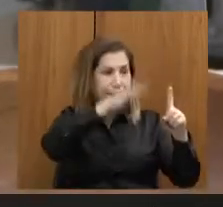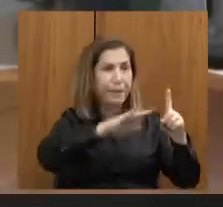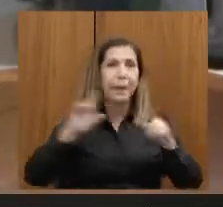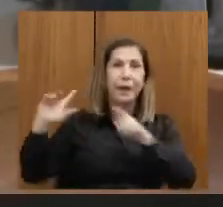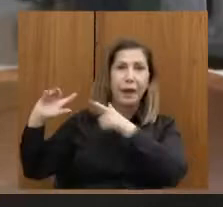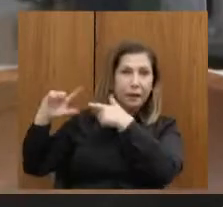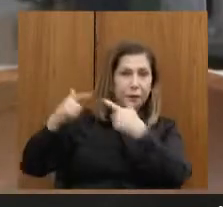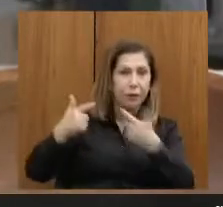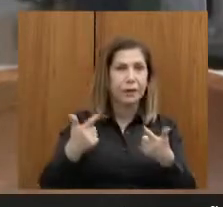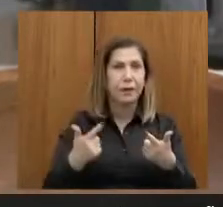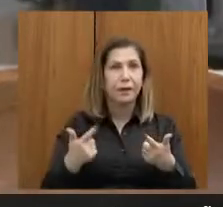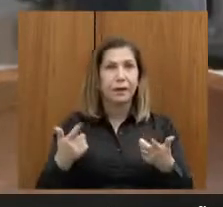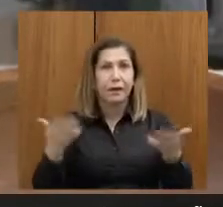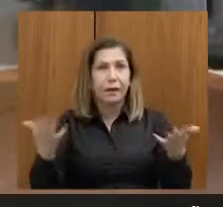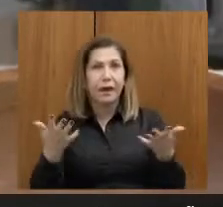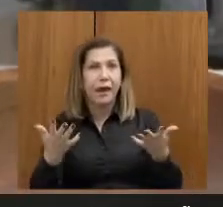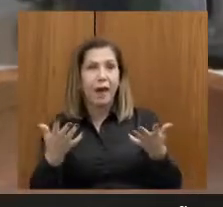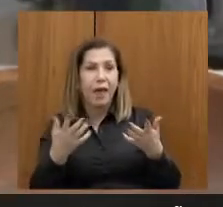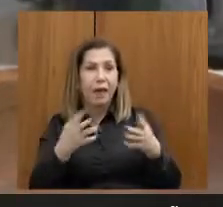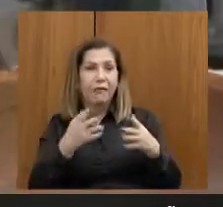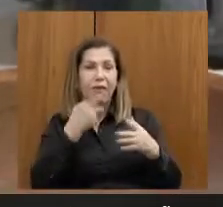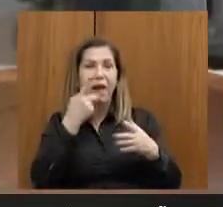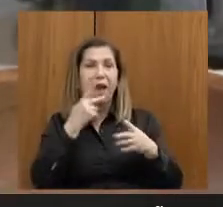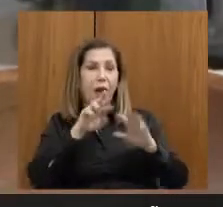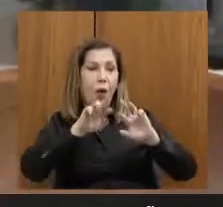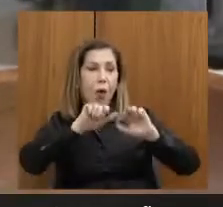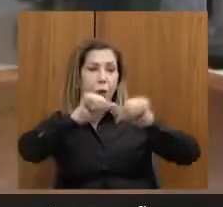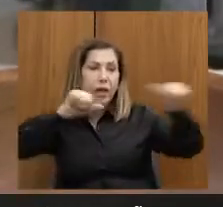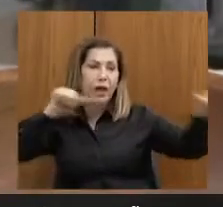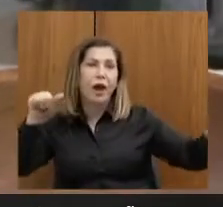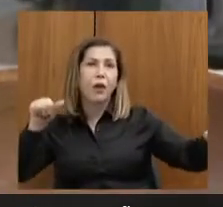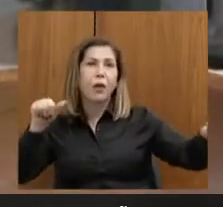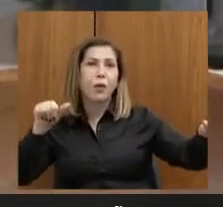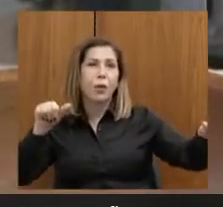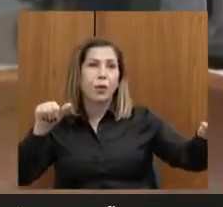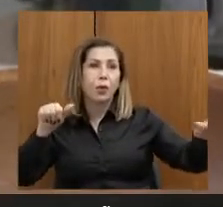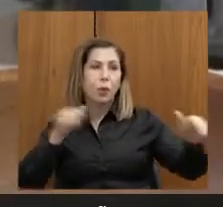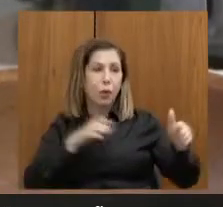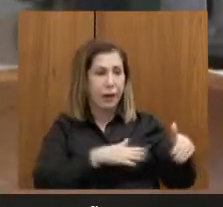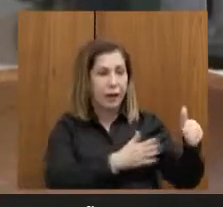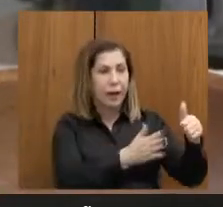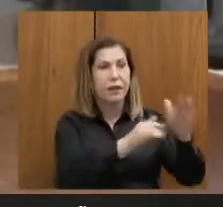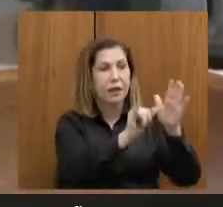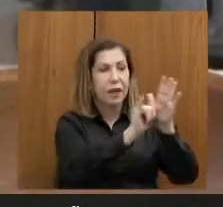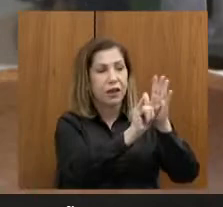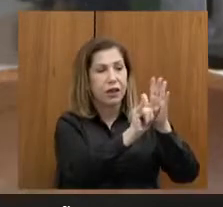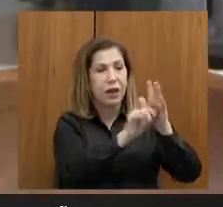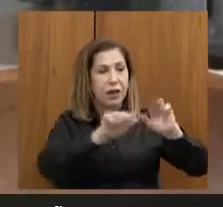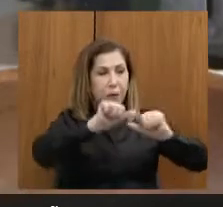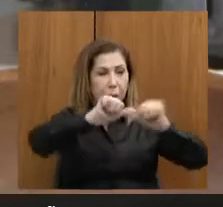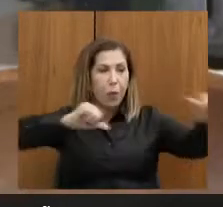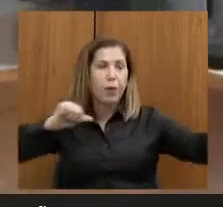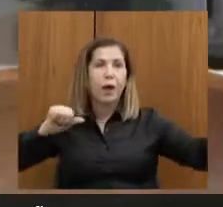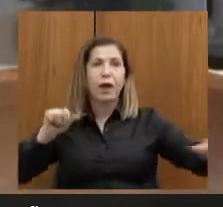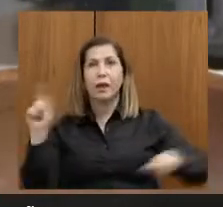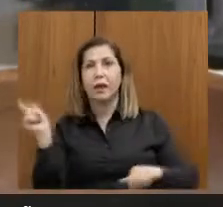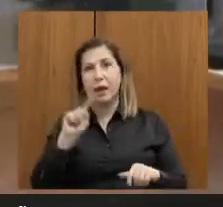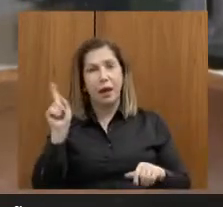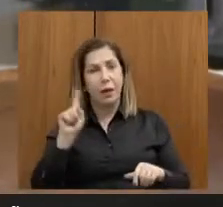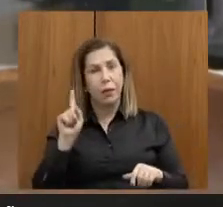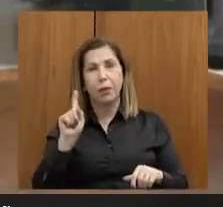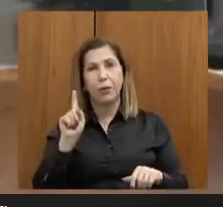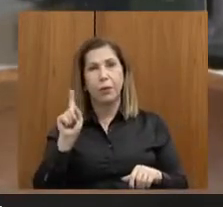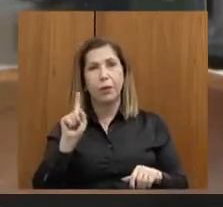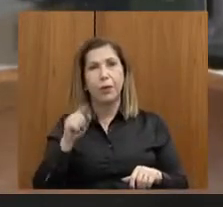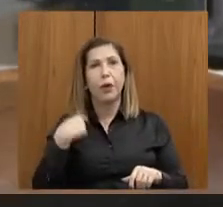distorcer o distance tô ser a nossa trajetória de luta e de identidade não vão muito